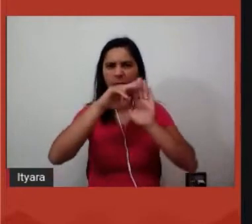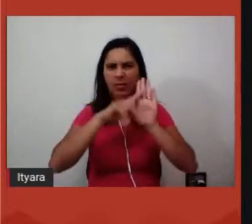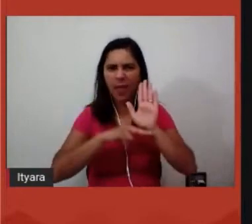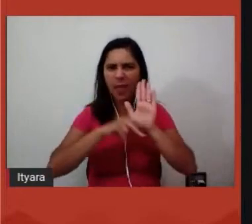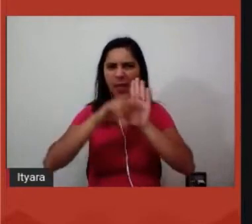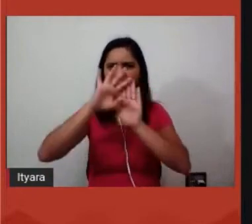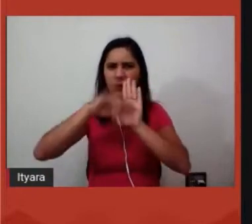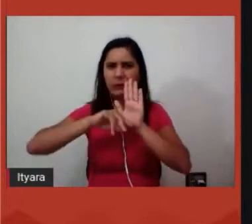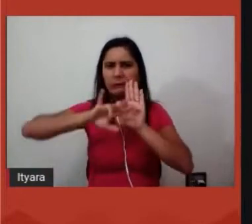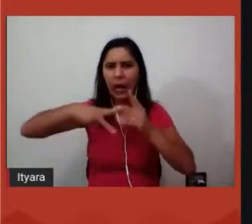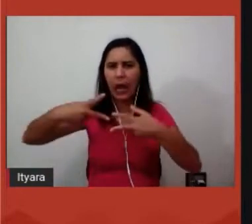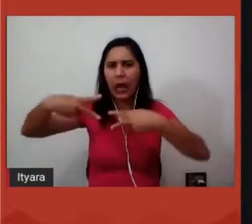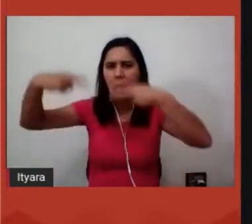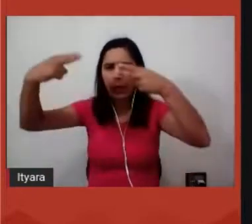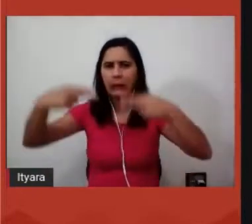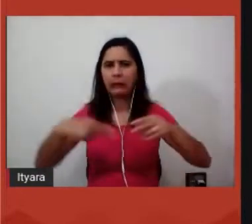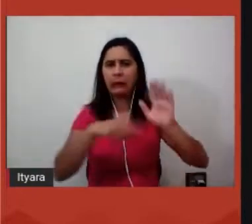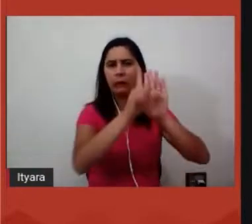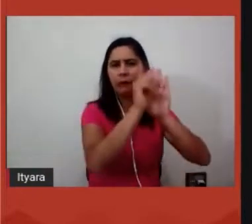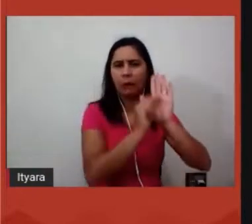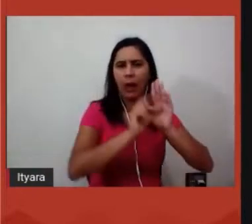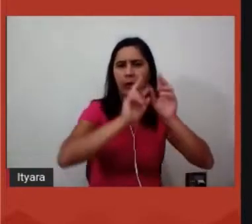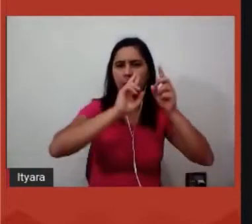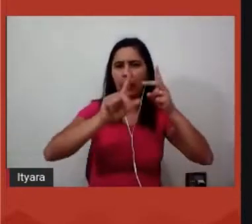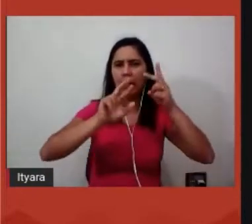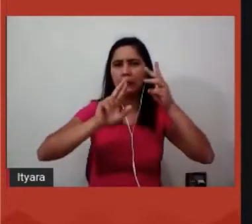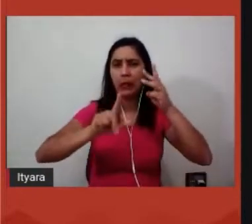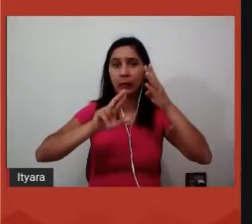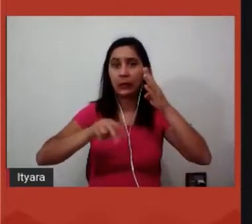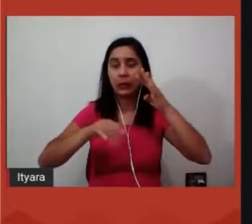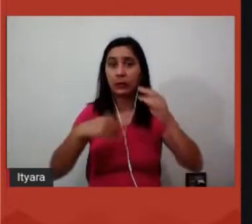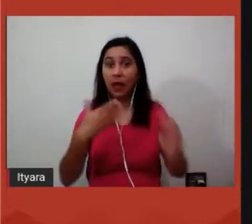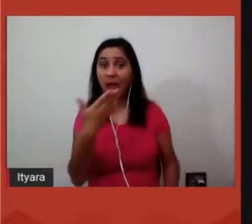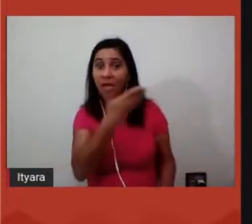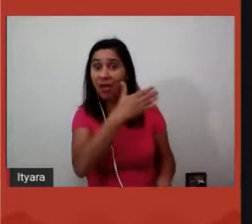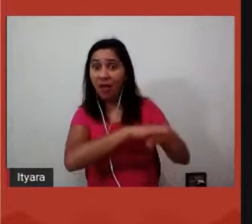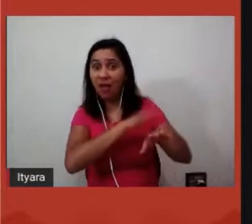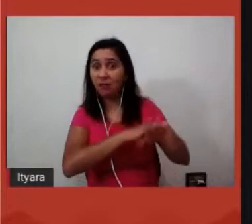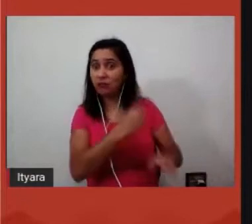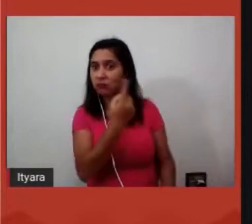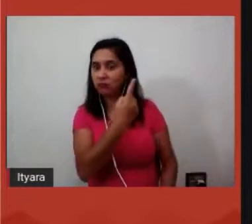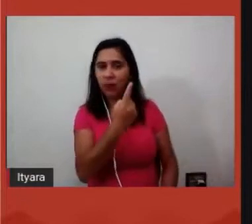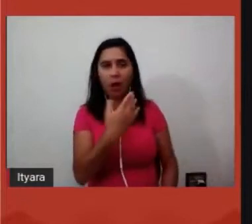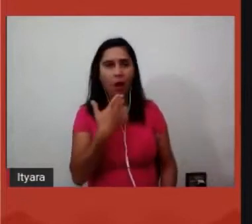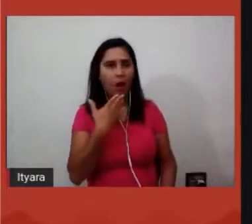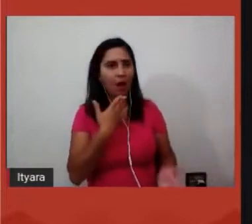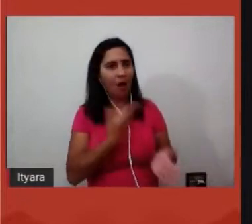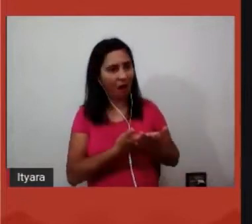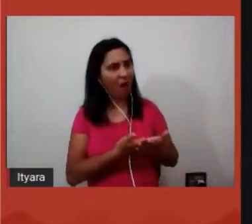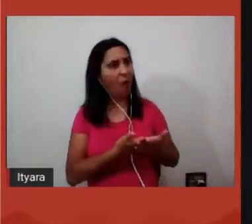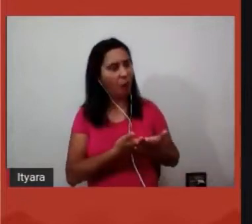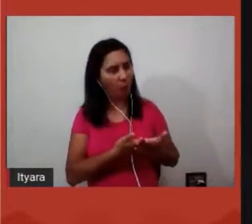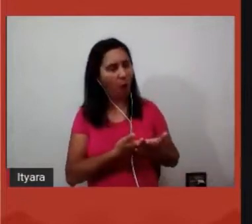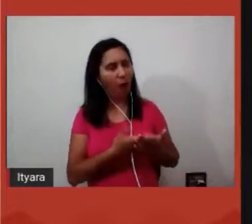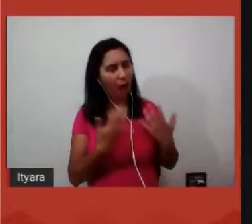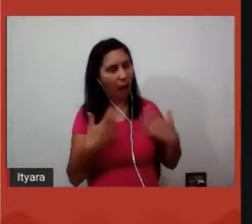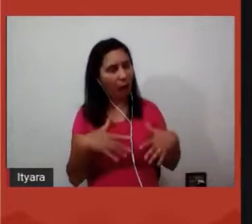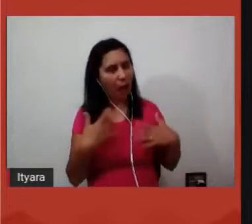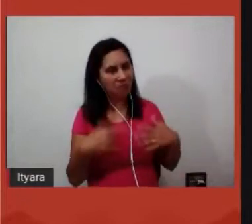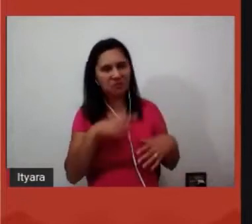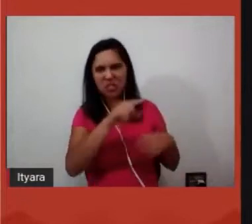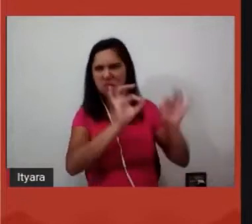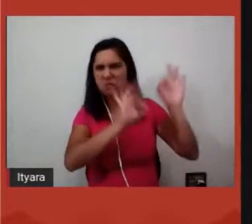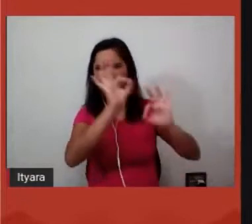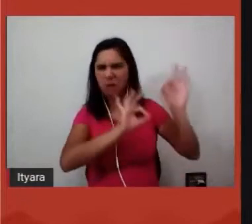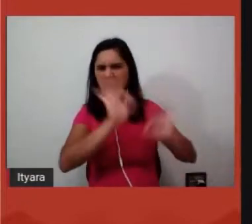vários links, formulários que o Armando elaborou sozinho. Impressionante, fiquei impressionado aqui com tudo que você